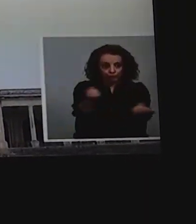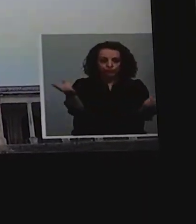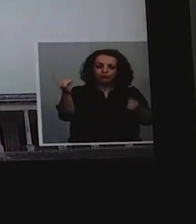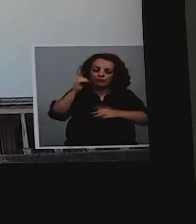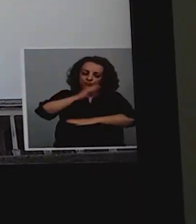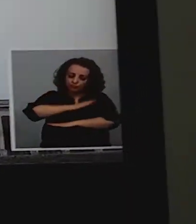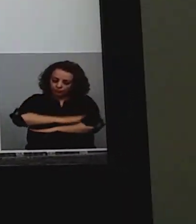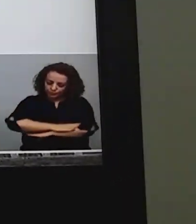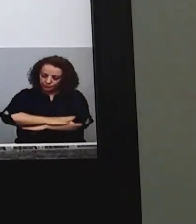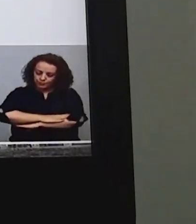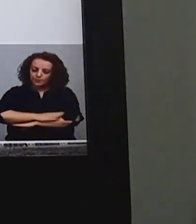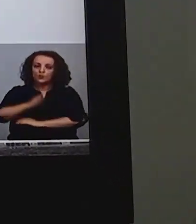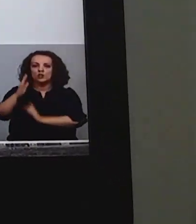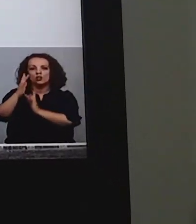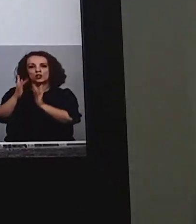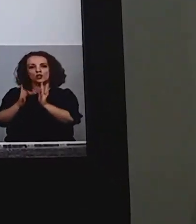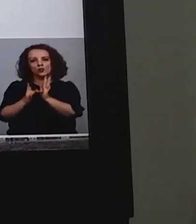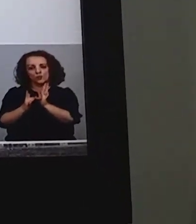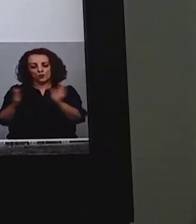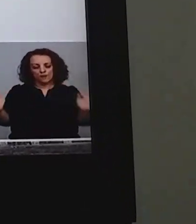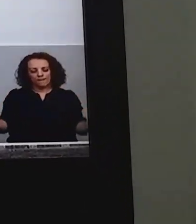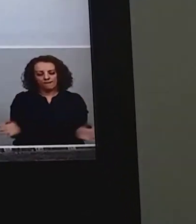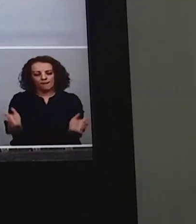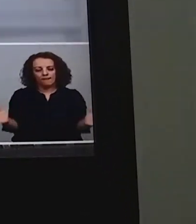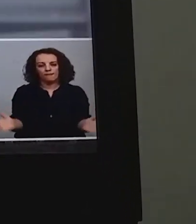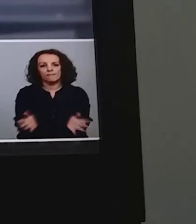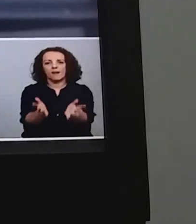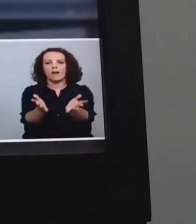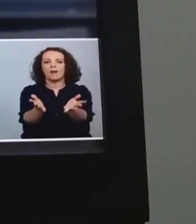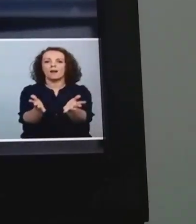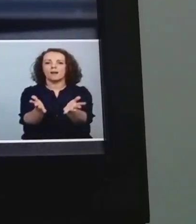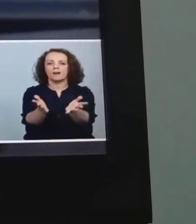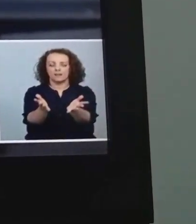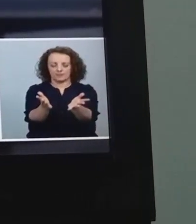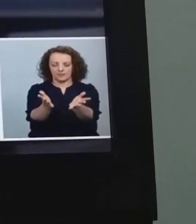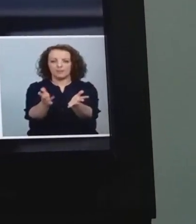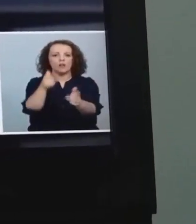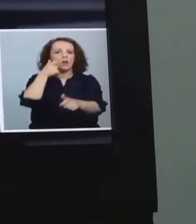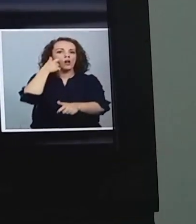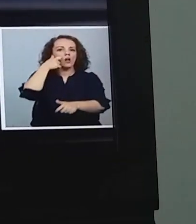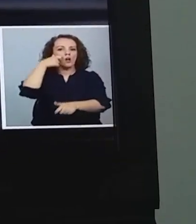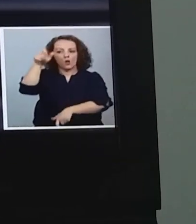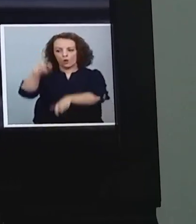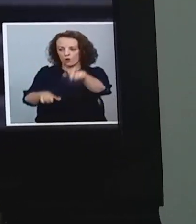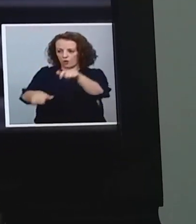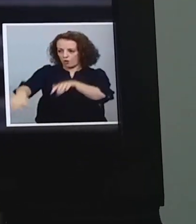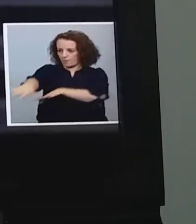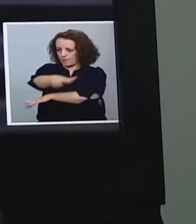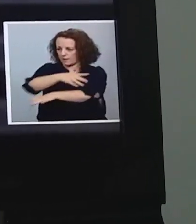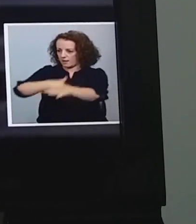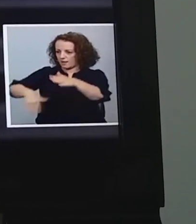Jesus, o mediador entre a humanidade e o Pai.